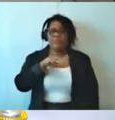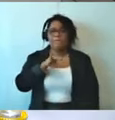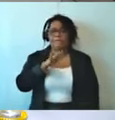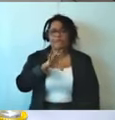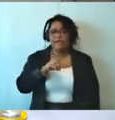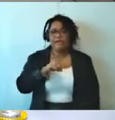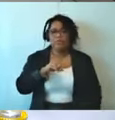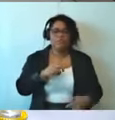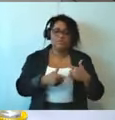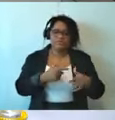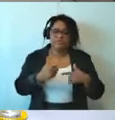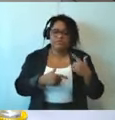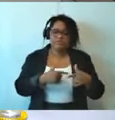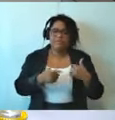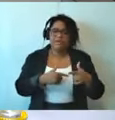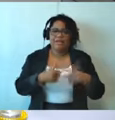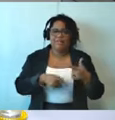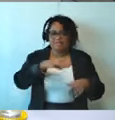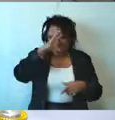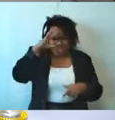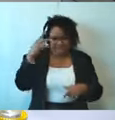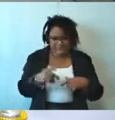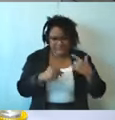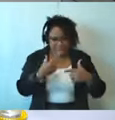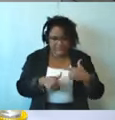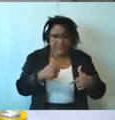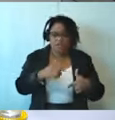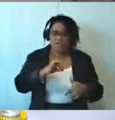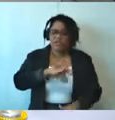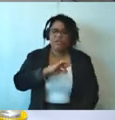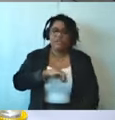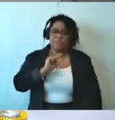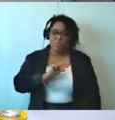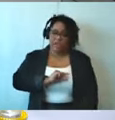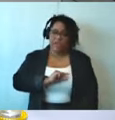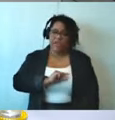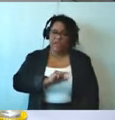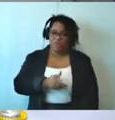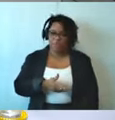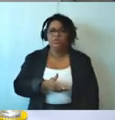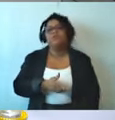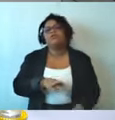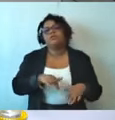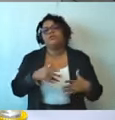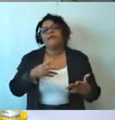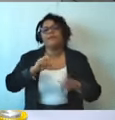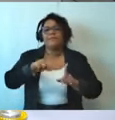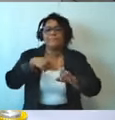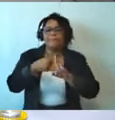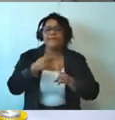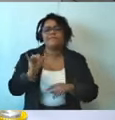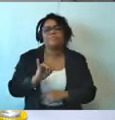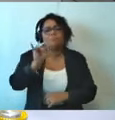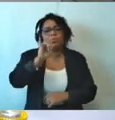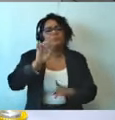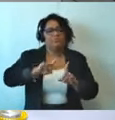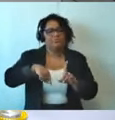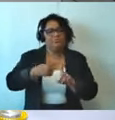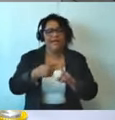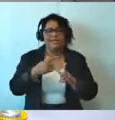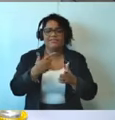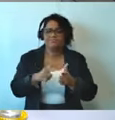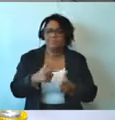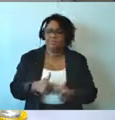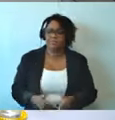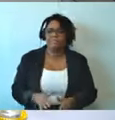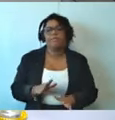enfim, trabalhando muito para ganhar pouco, e a gente ainda tem tanto imposto, tanta questão, tanta carga tributária em cima, e muitas das